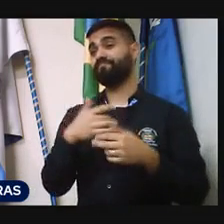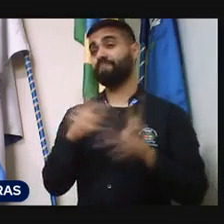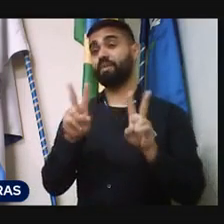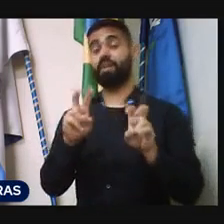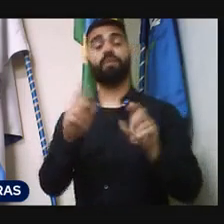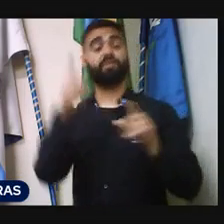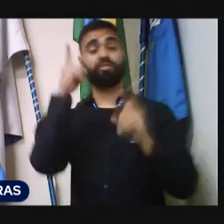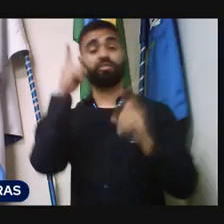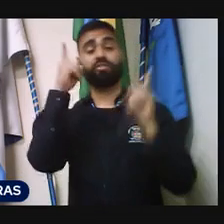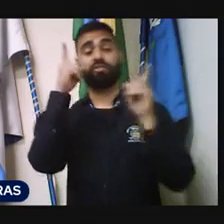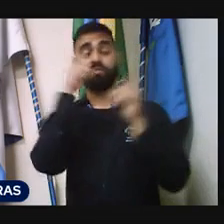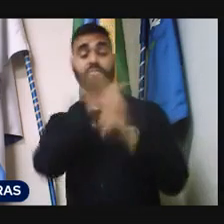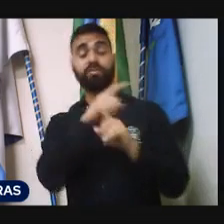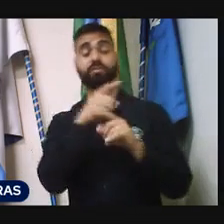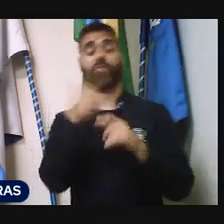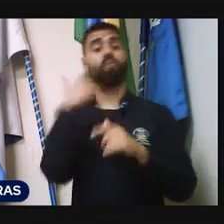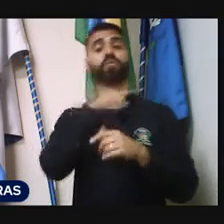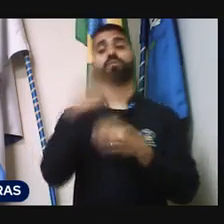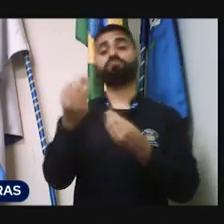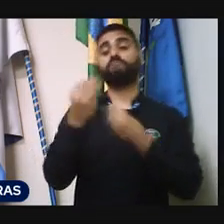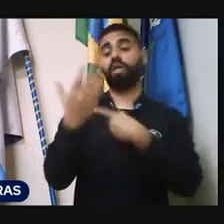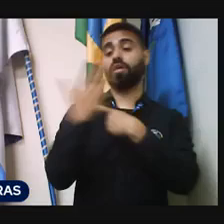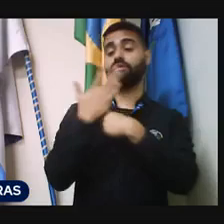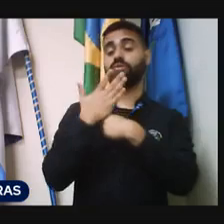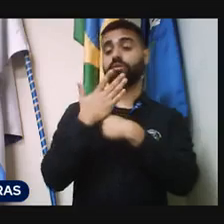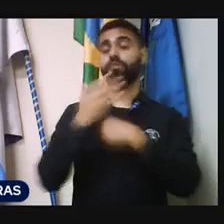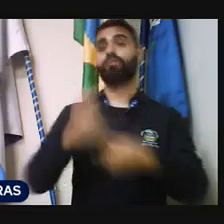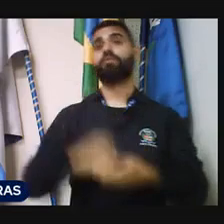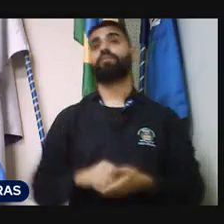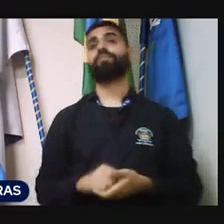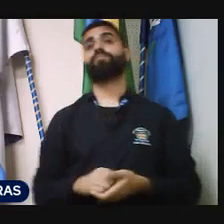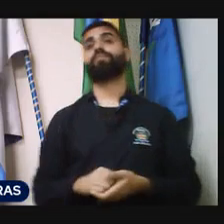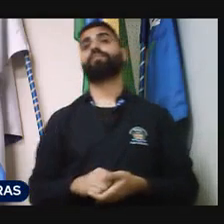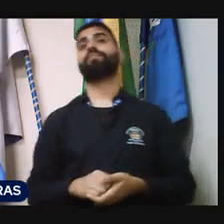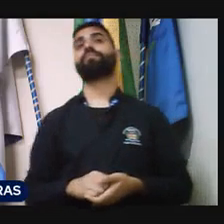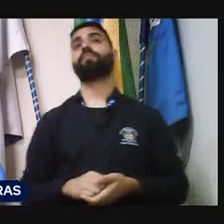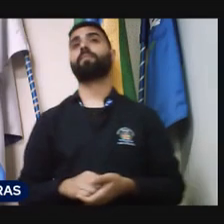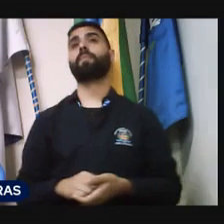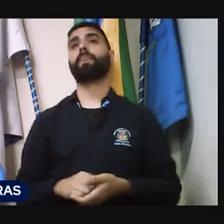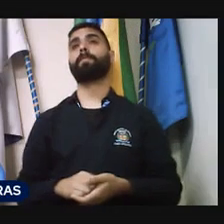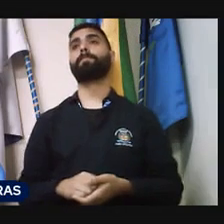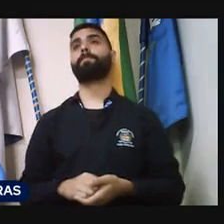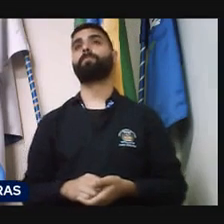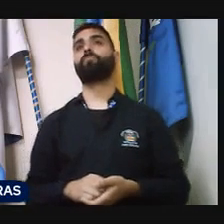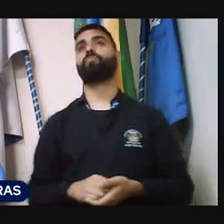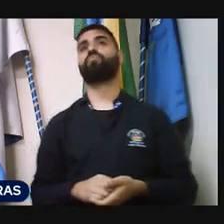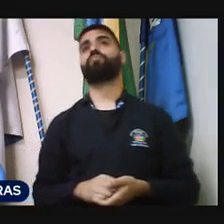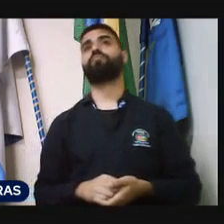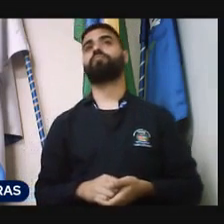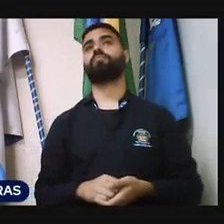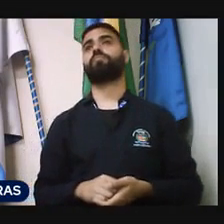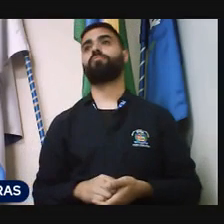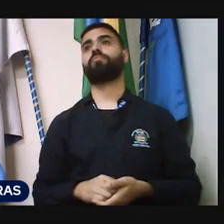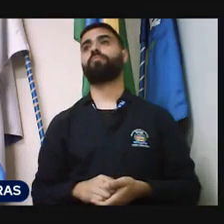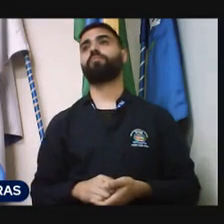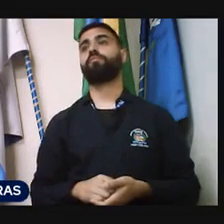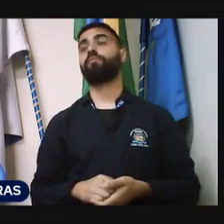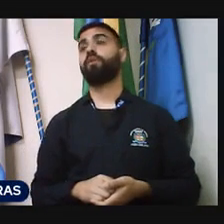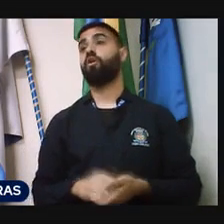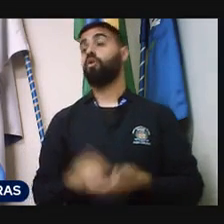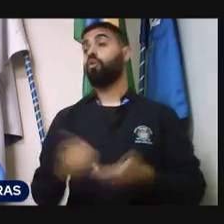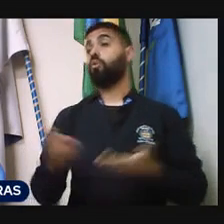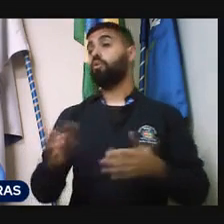conseguir esse investimento então nós estamos aqui hoje na verdade